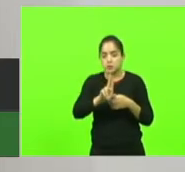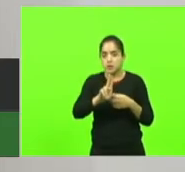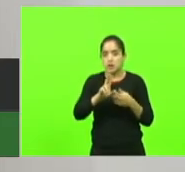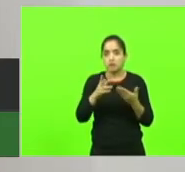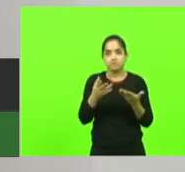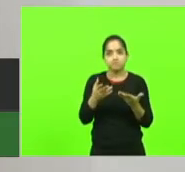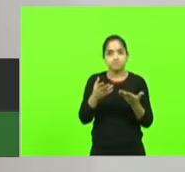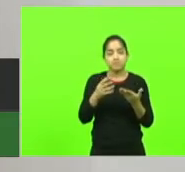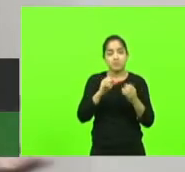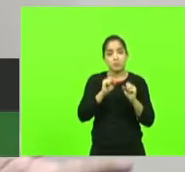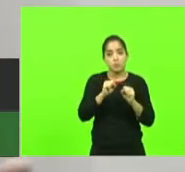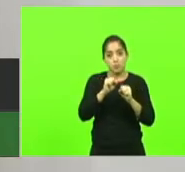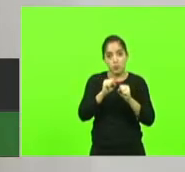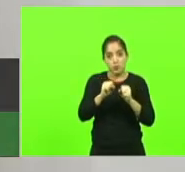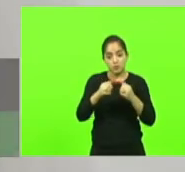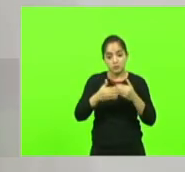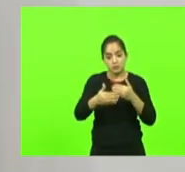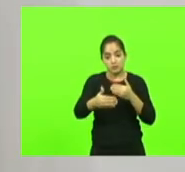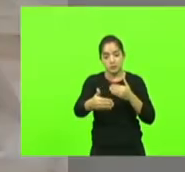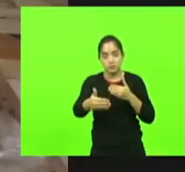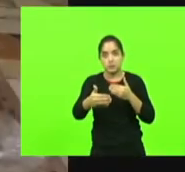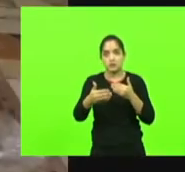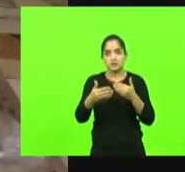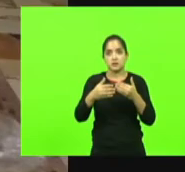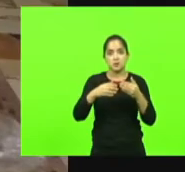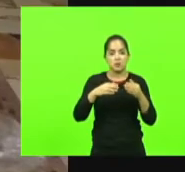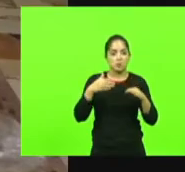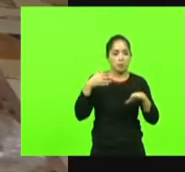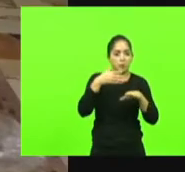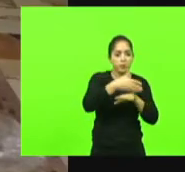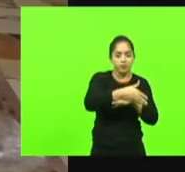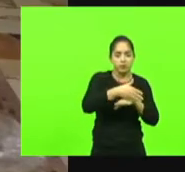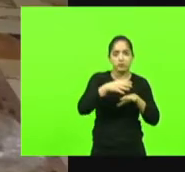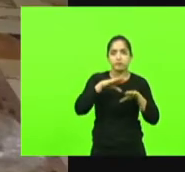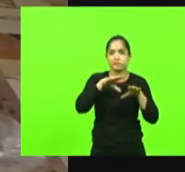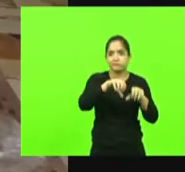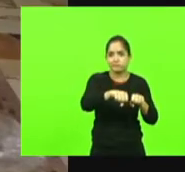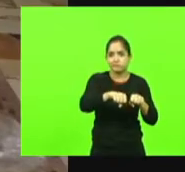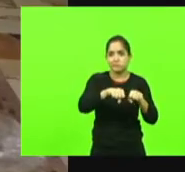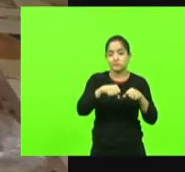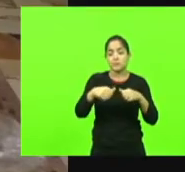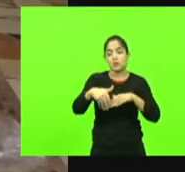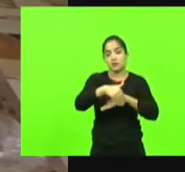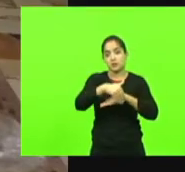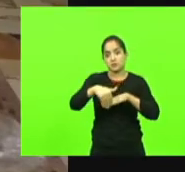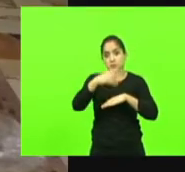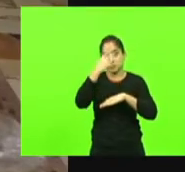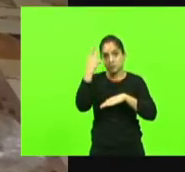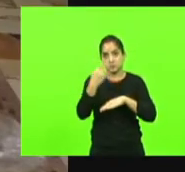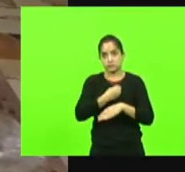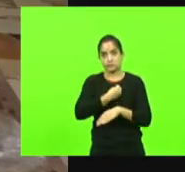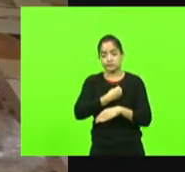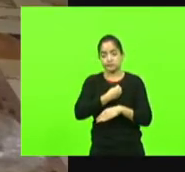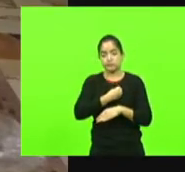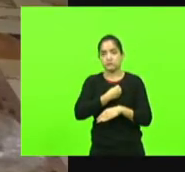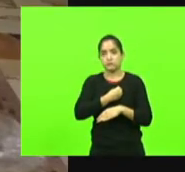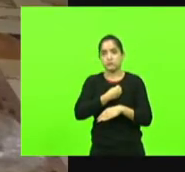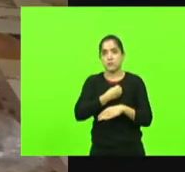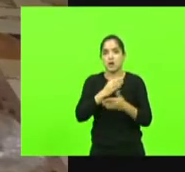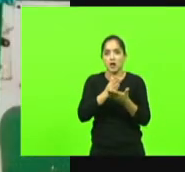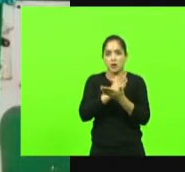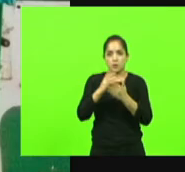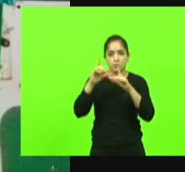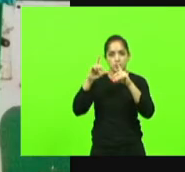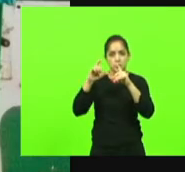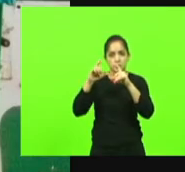ser objeto de invasão por parte dos moradores de rua. Aí temos algumas